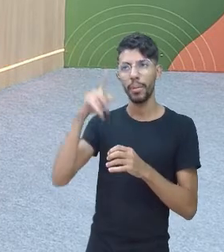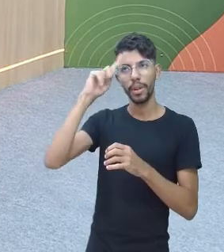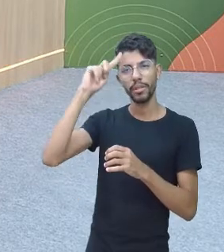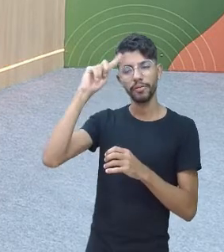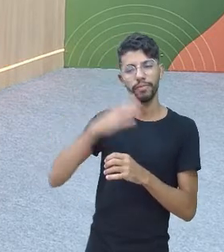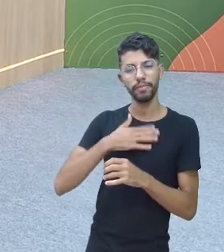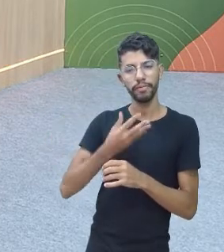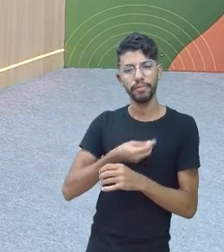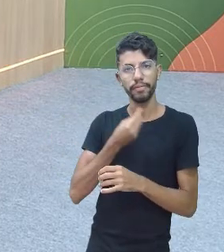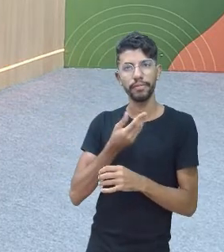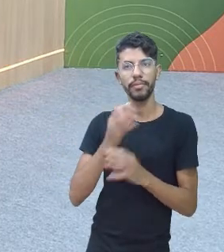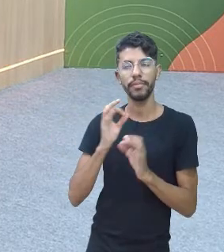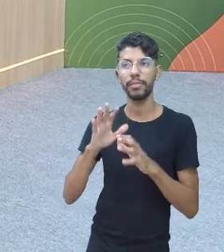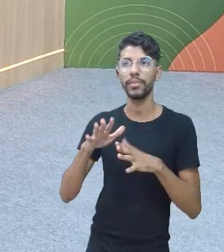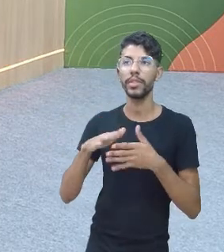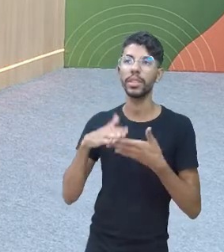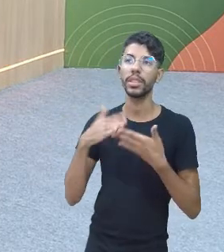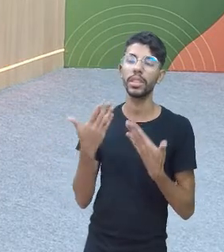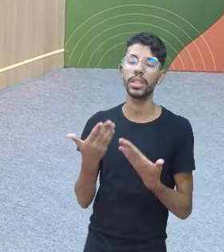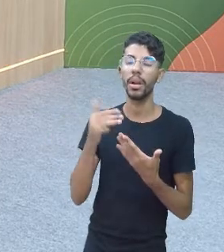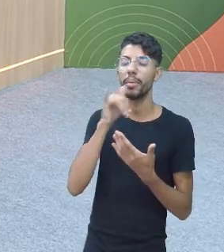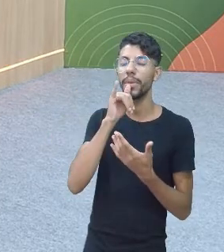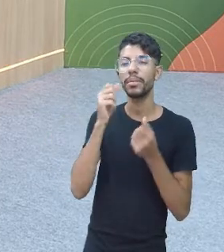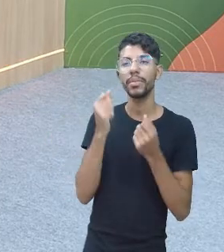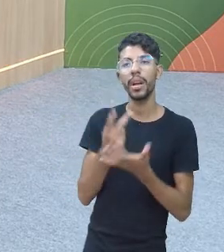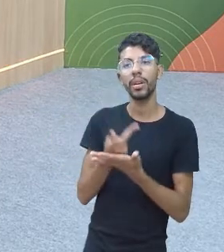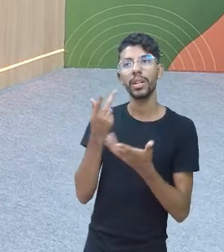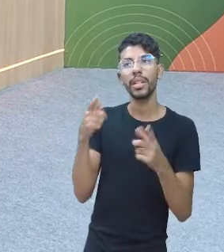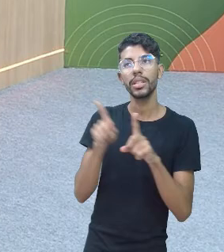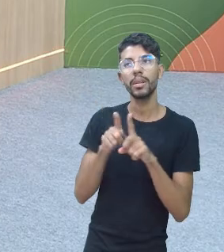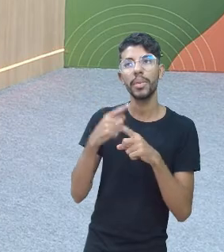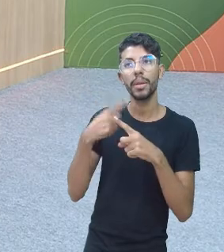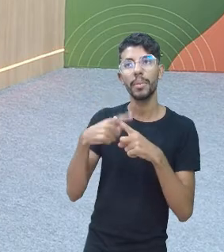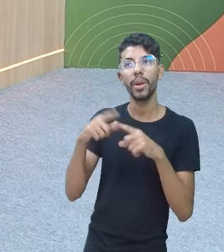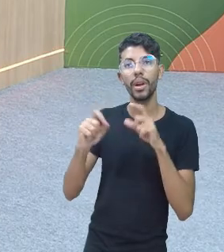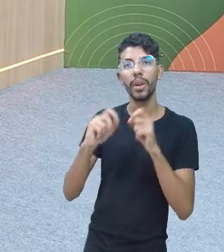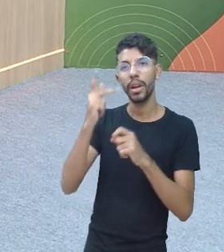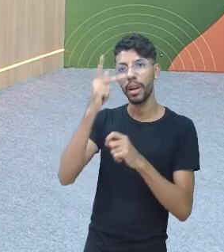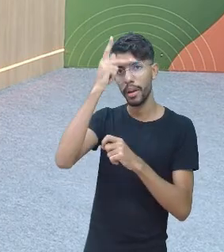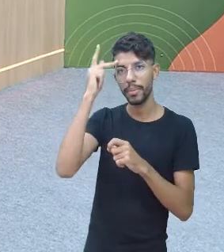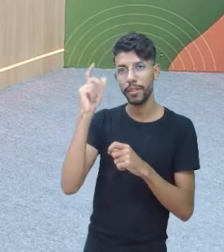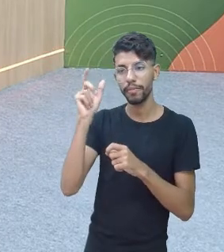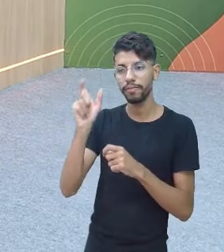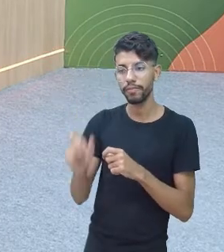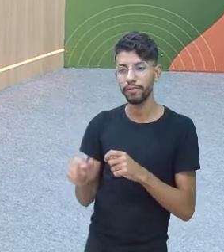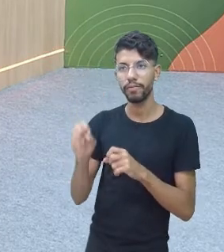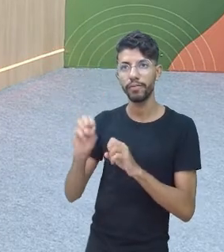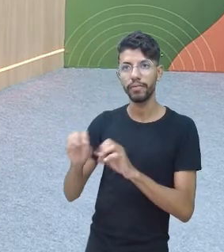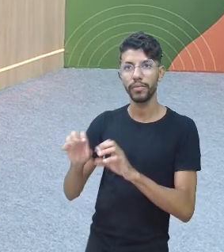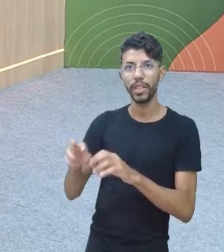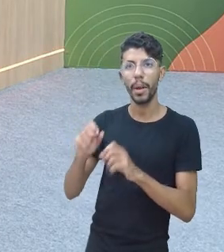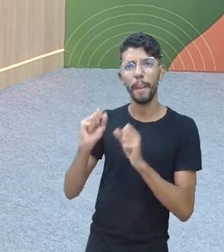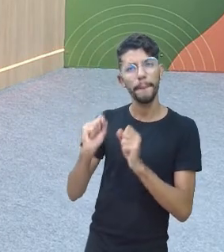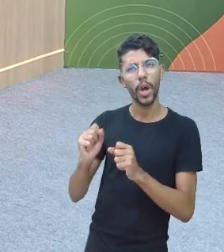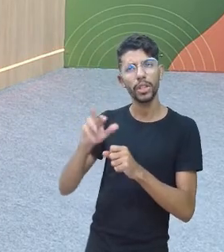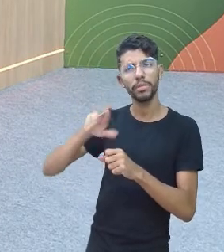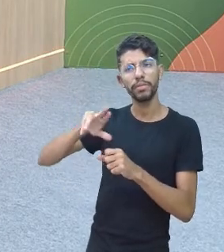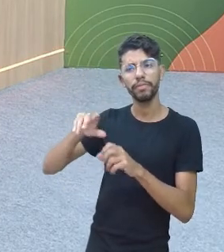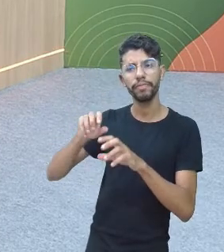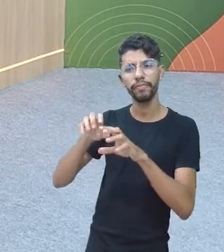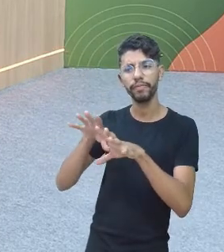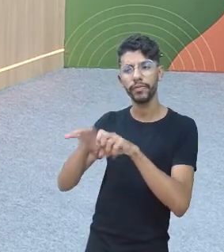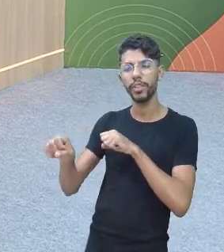realidade. Isso se dá também porque o tutor, ele pode não ser um especialista. Então, por não ser um especialista,